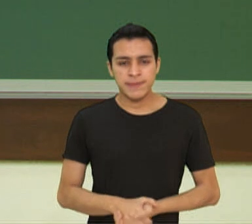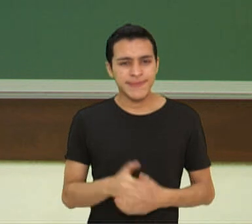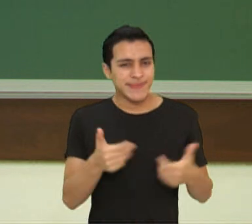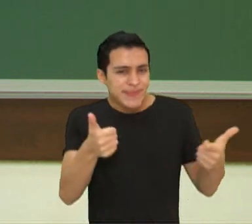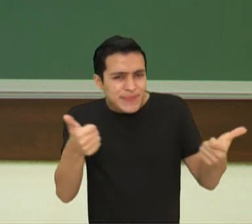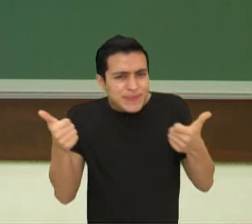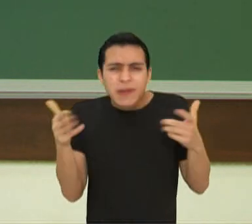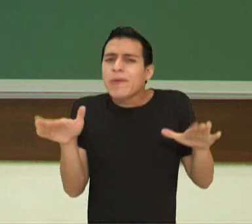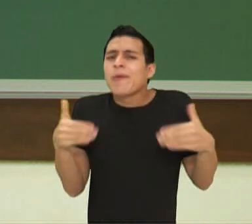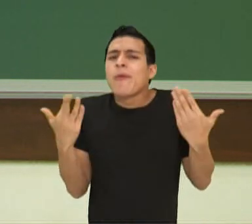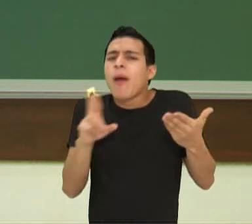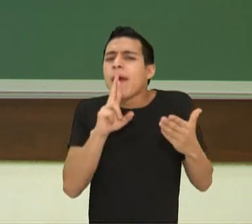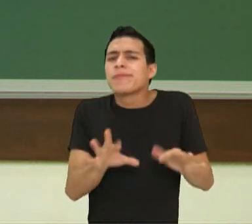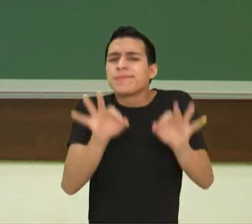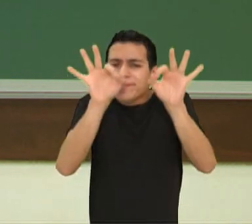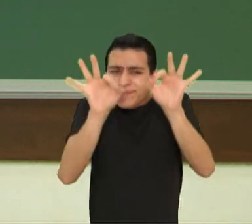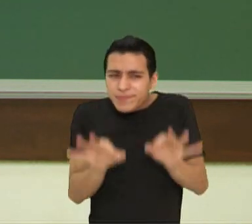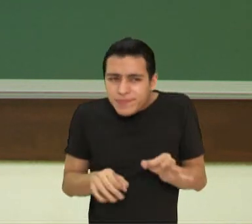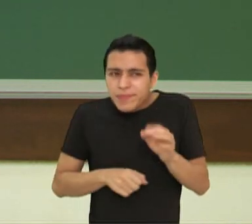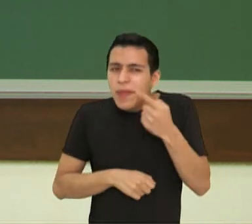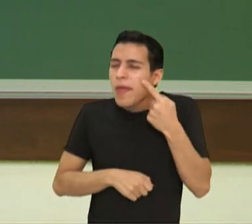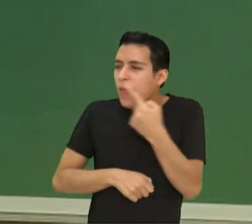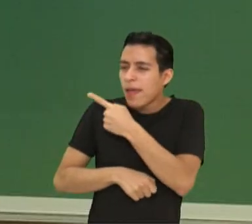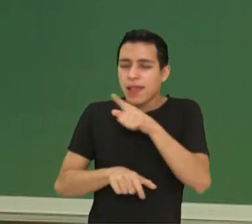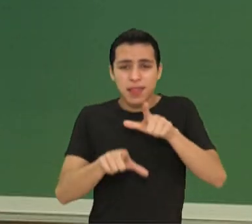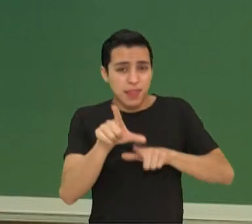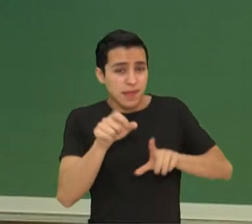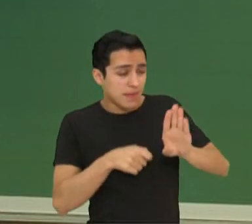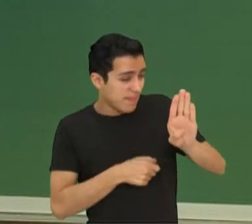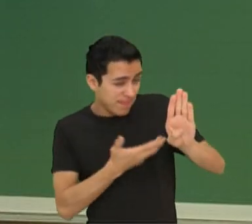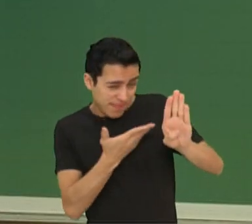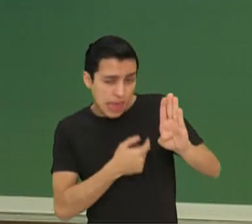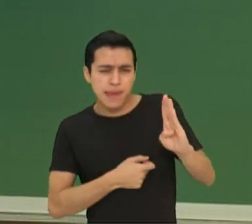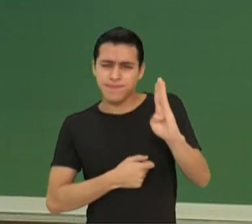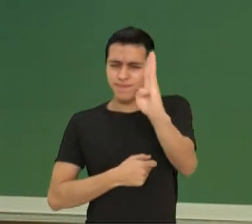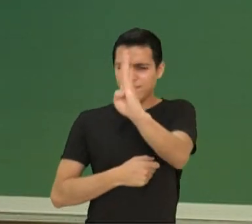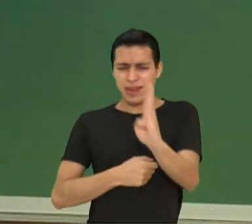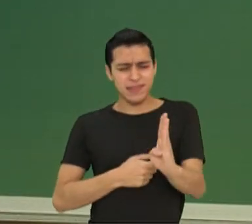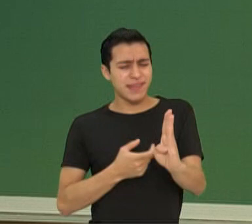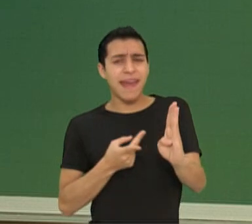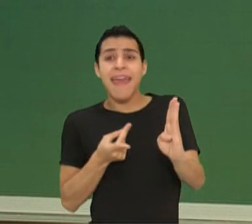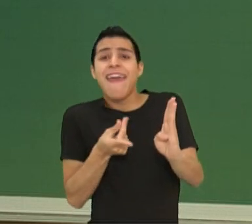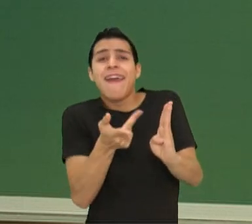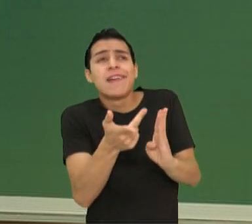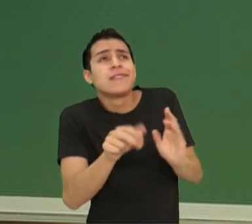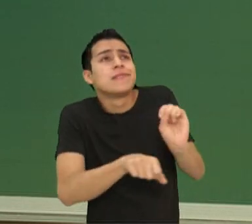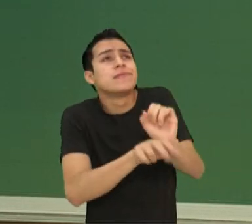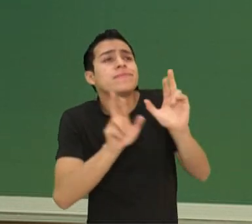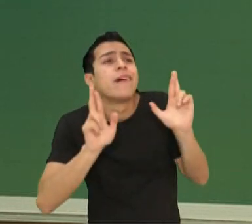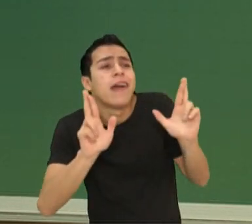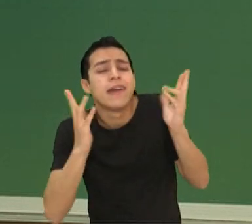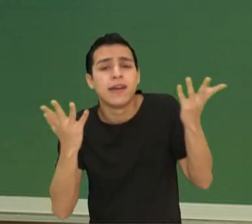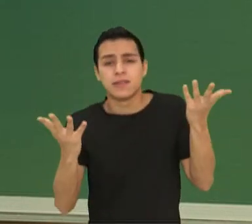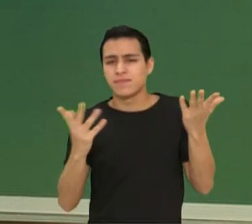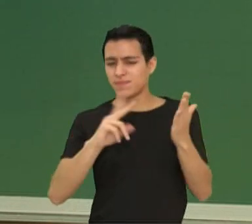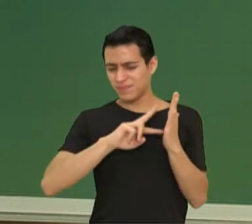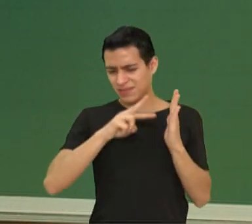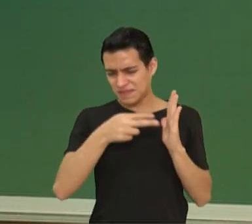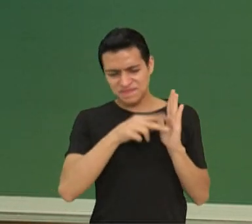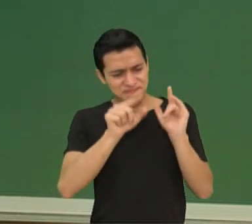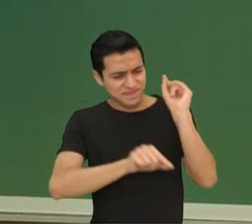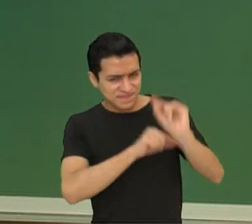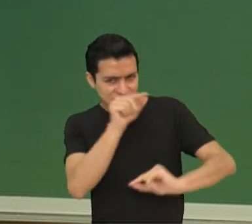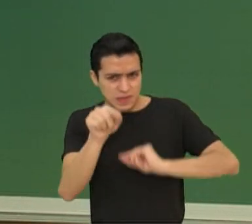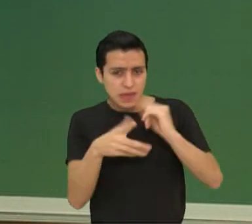aí, qual que é a resposta certa? Letra B, Brasil, eterna esperança. Então, o que a questão